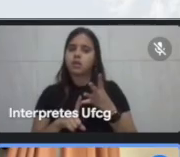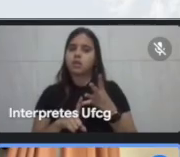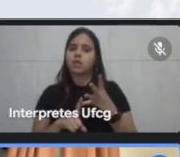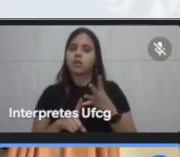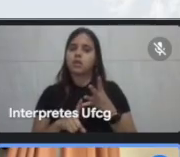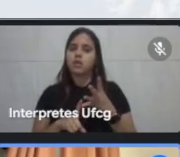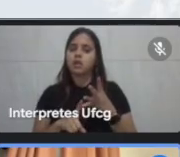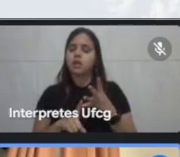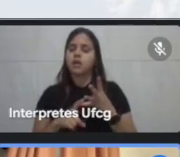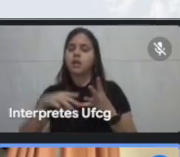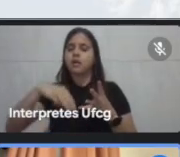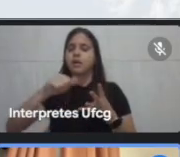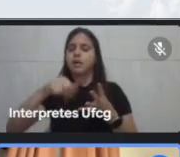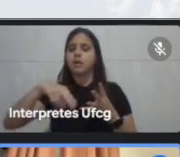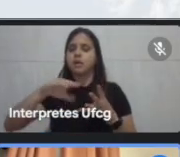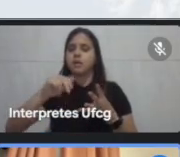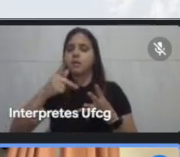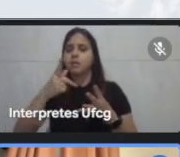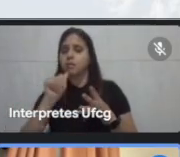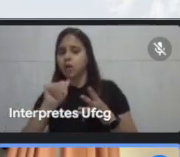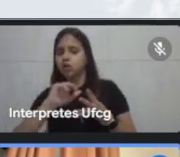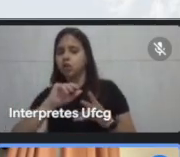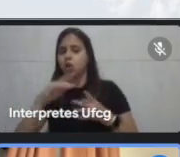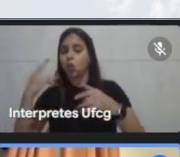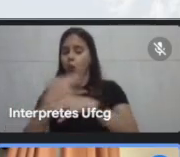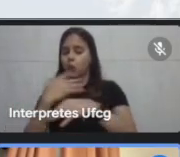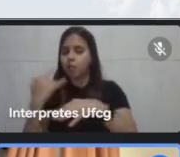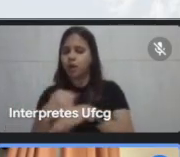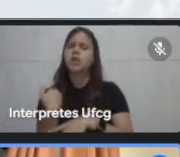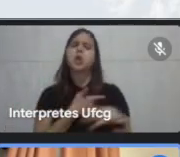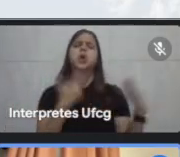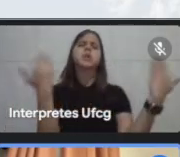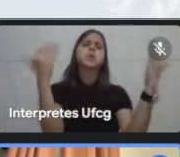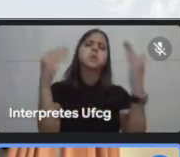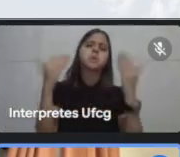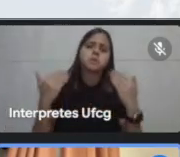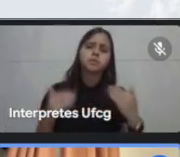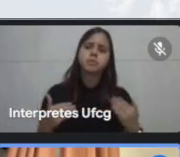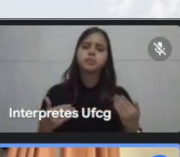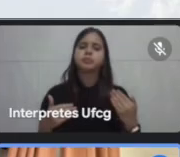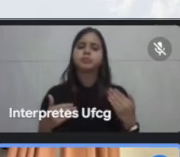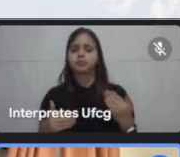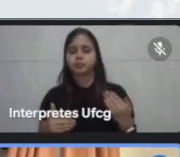da mancha urbana. Então, aqui quando a gente analisa,